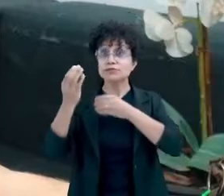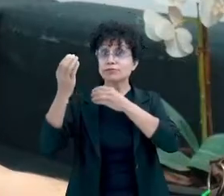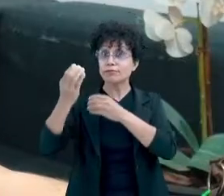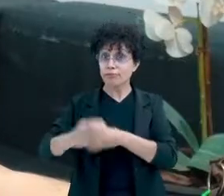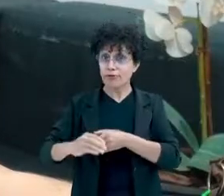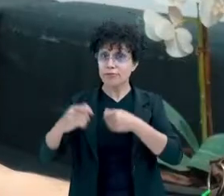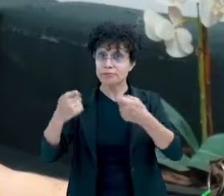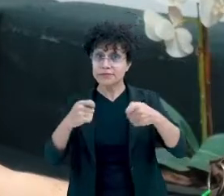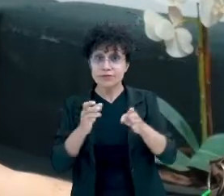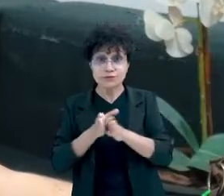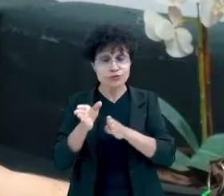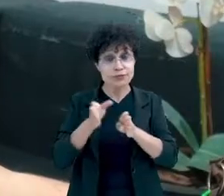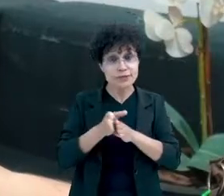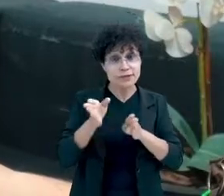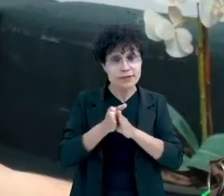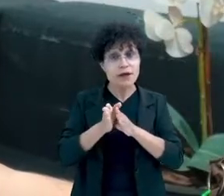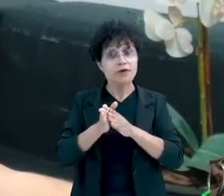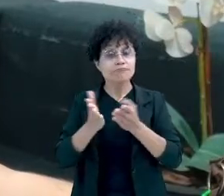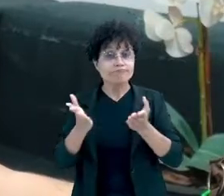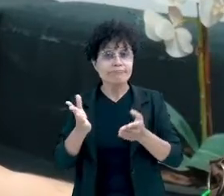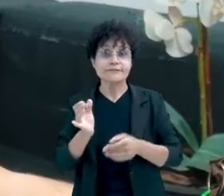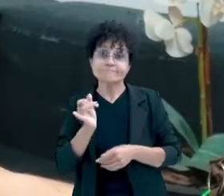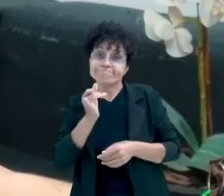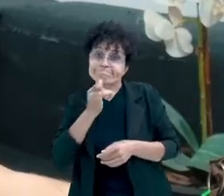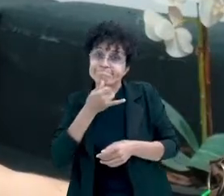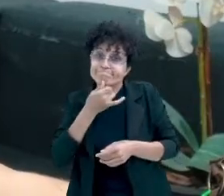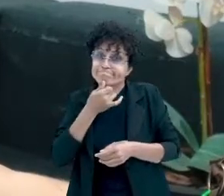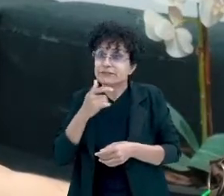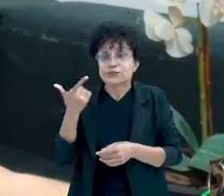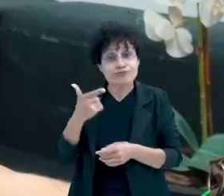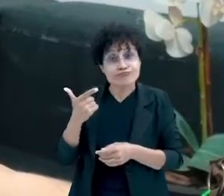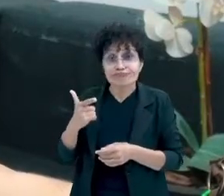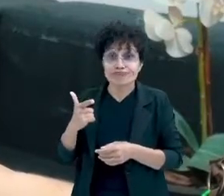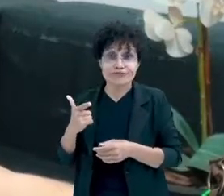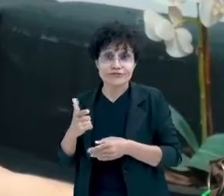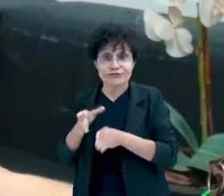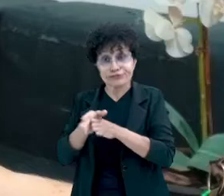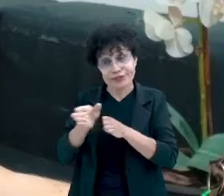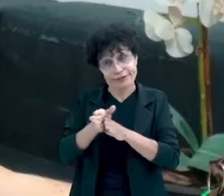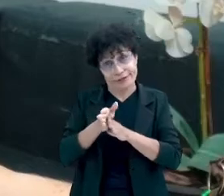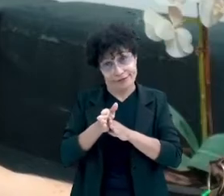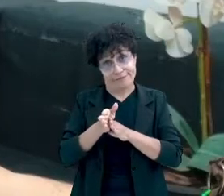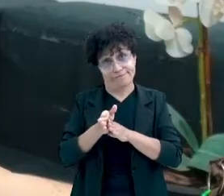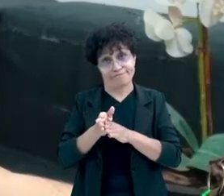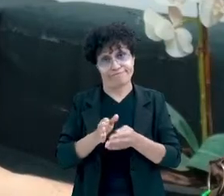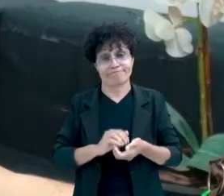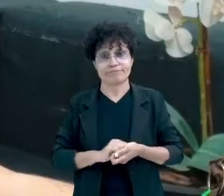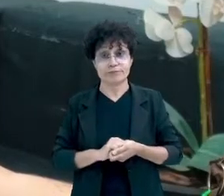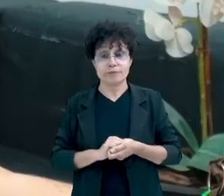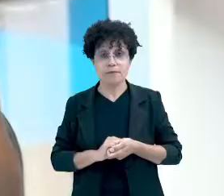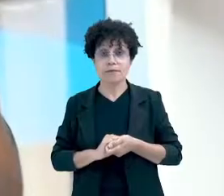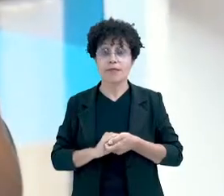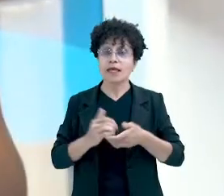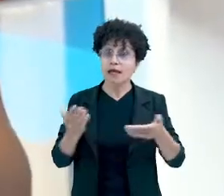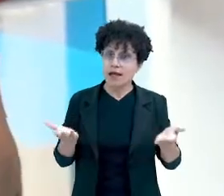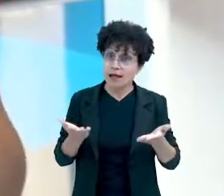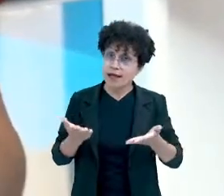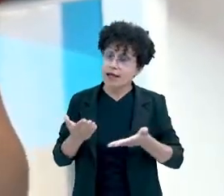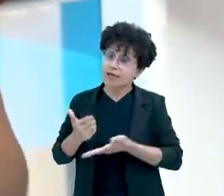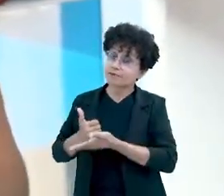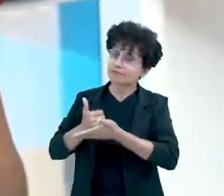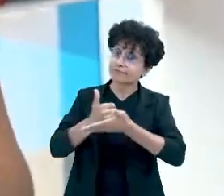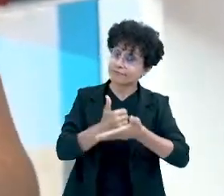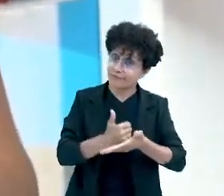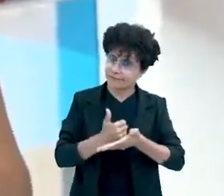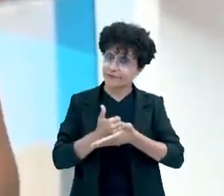inscrevendo numa seletiva e eles precisavam de orientação. E, infelizmente, o órgão não havia fornecido orientação para eles. Janaine